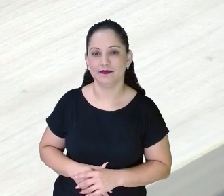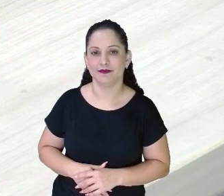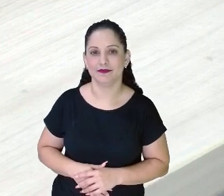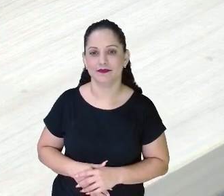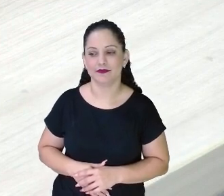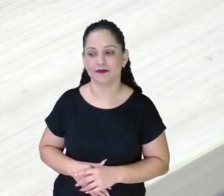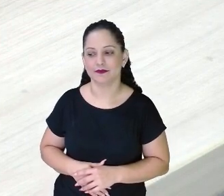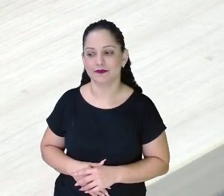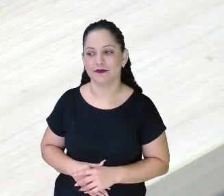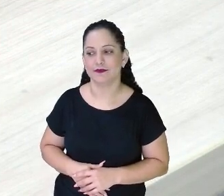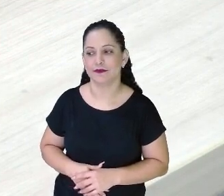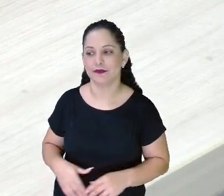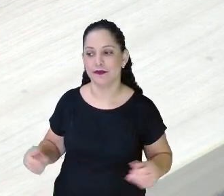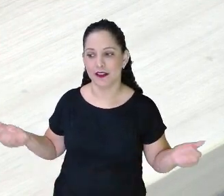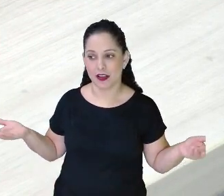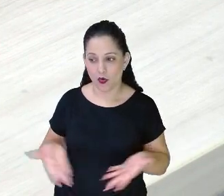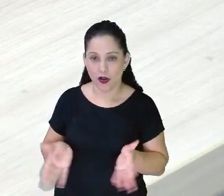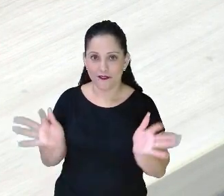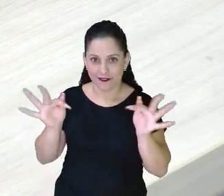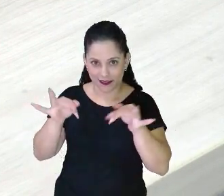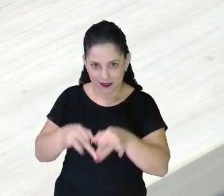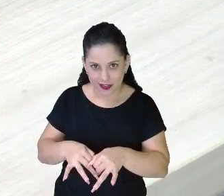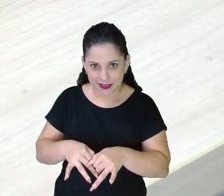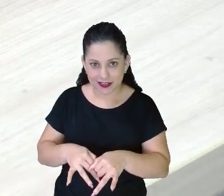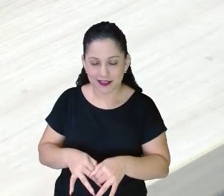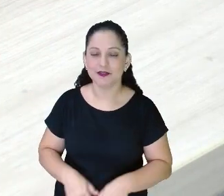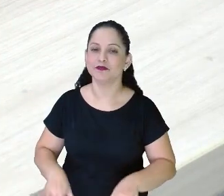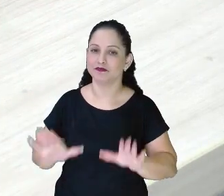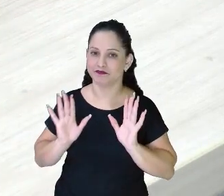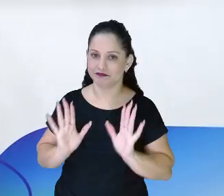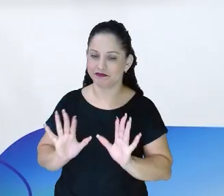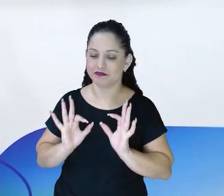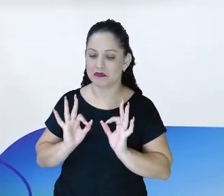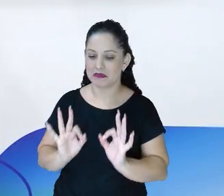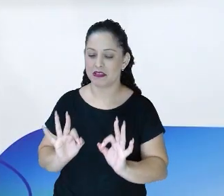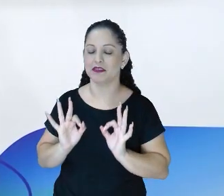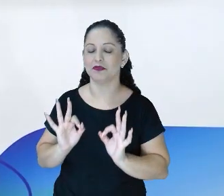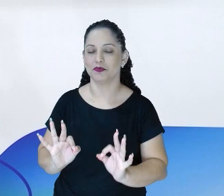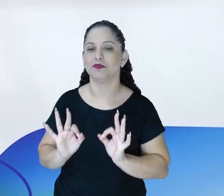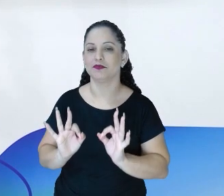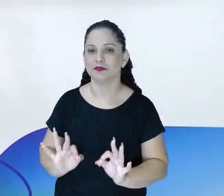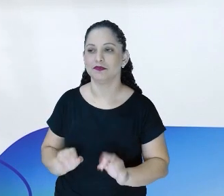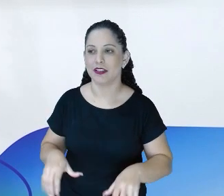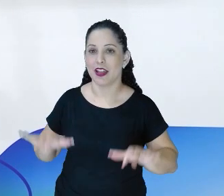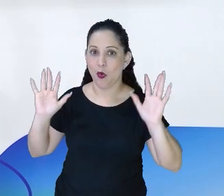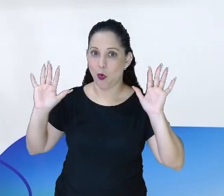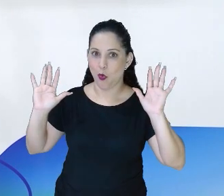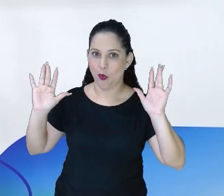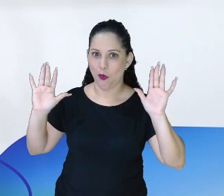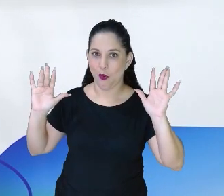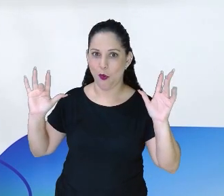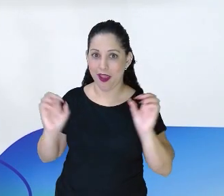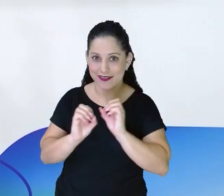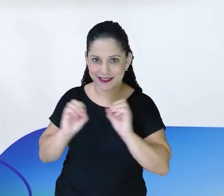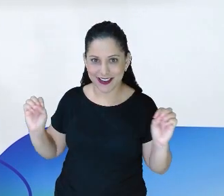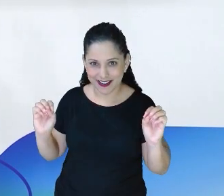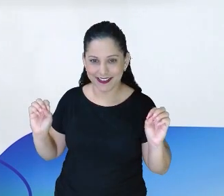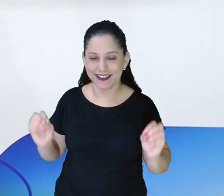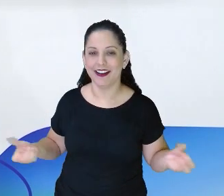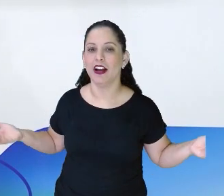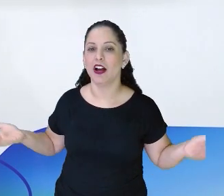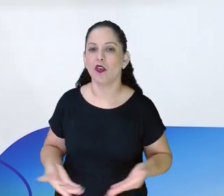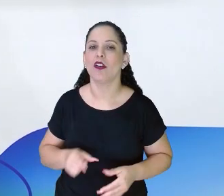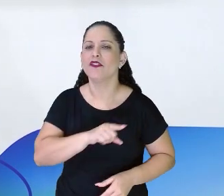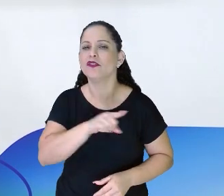E aqui, fechando. Ninguém ficou, ó. Acabaram-se as sementes.